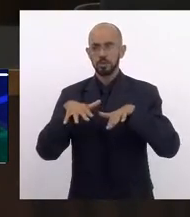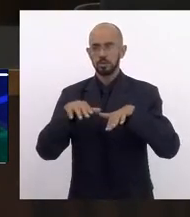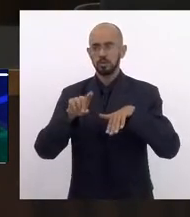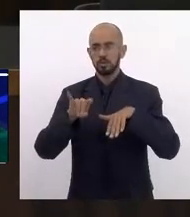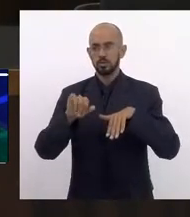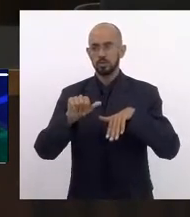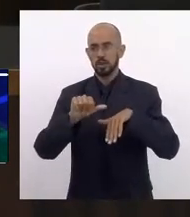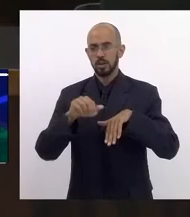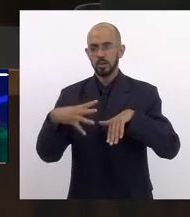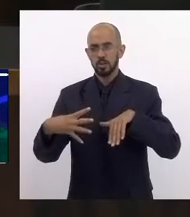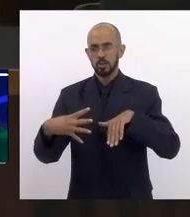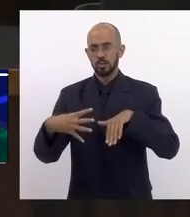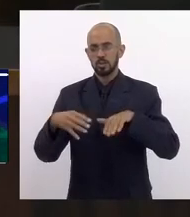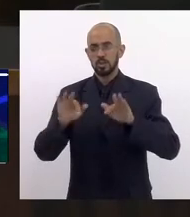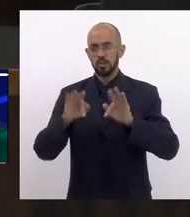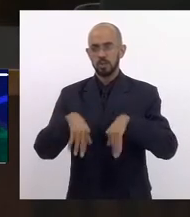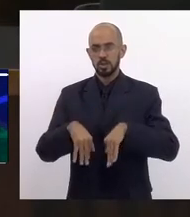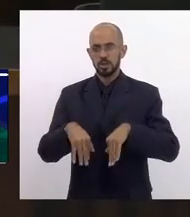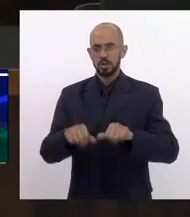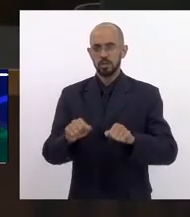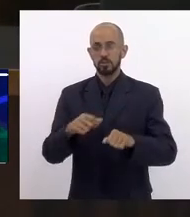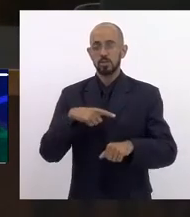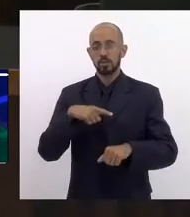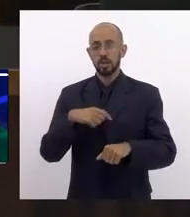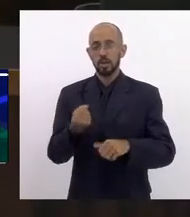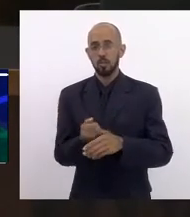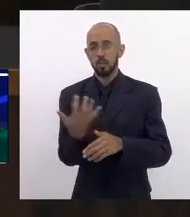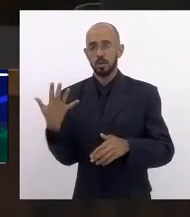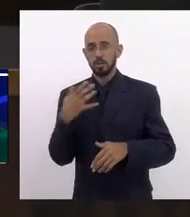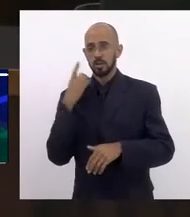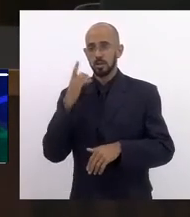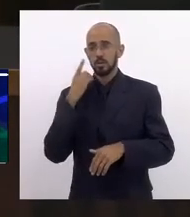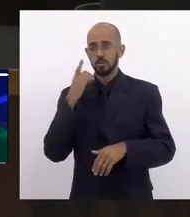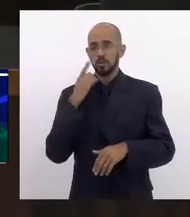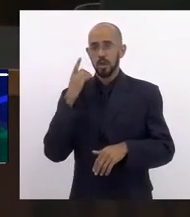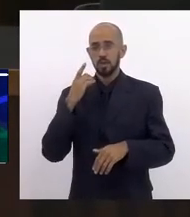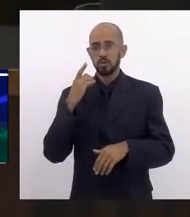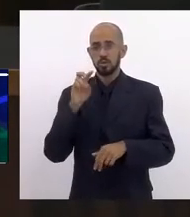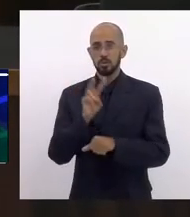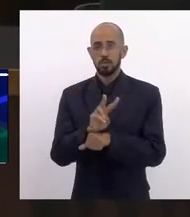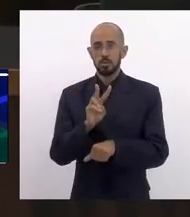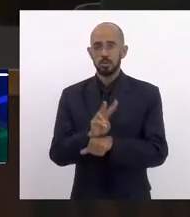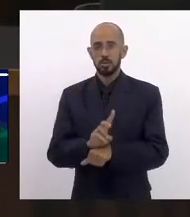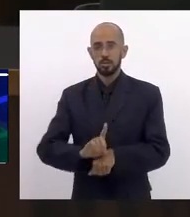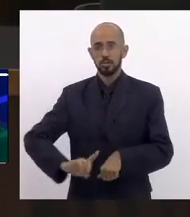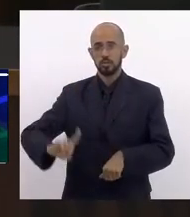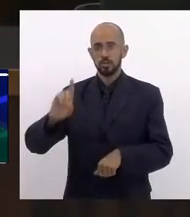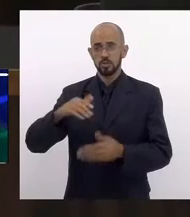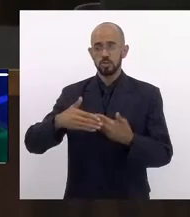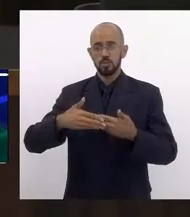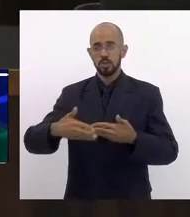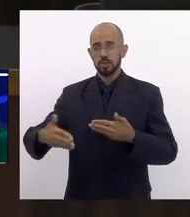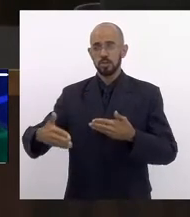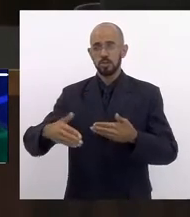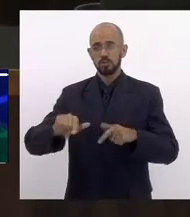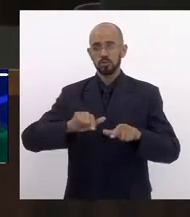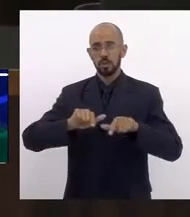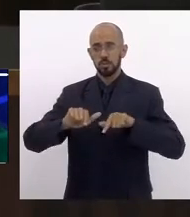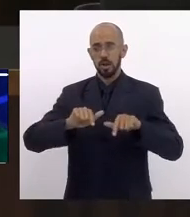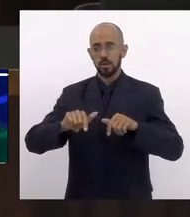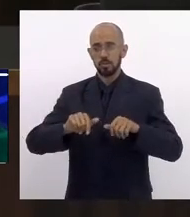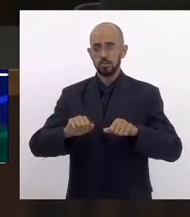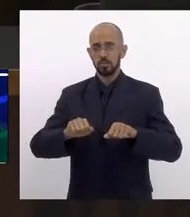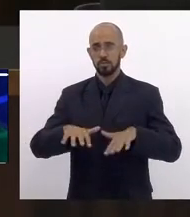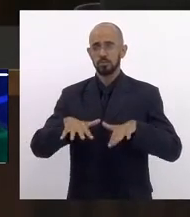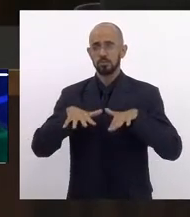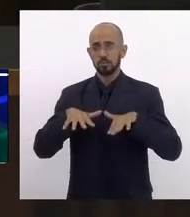14, a mesma está encerrada. Havendo um número legal sobre a proteção de Deus, iniciamos nossos trabalhos. Está aberta a sessão.